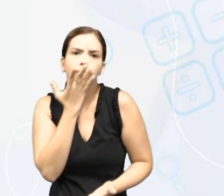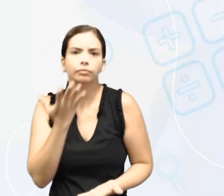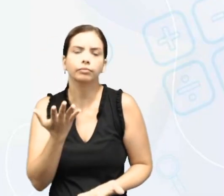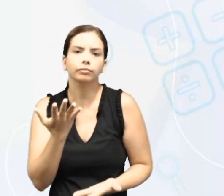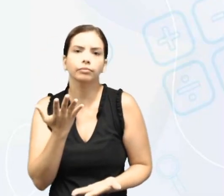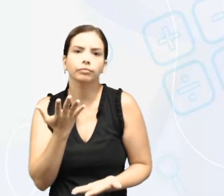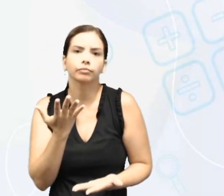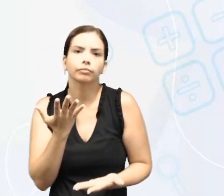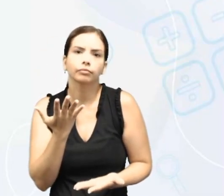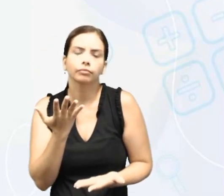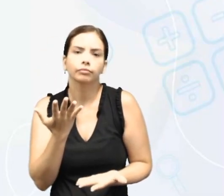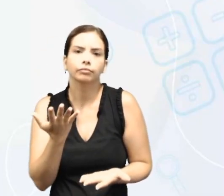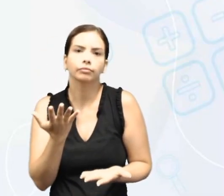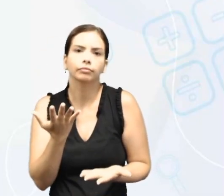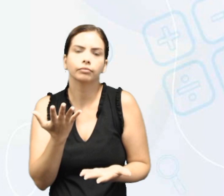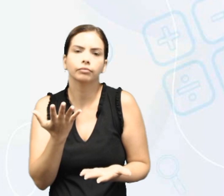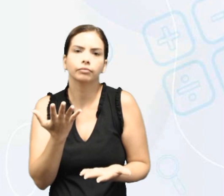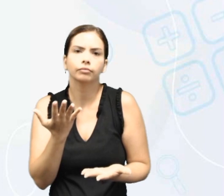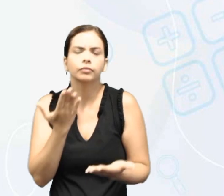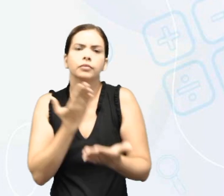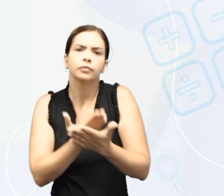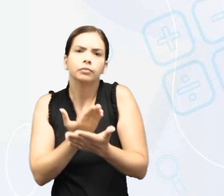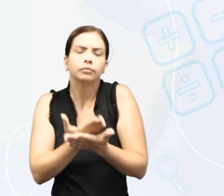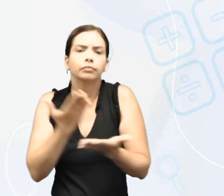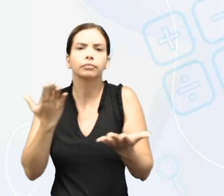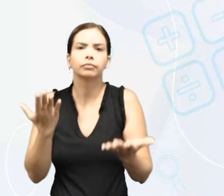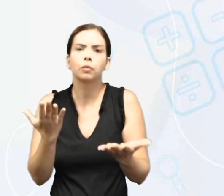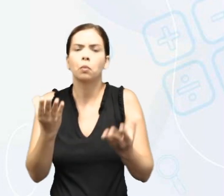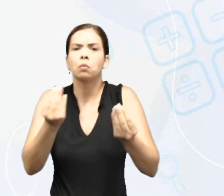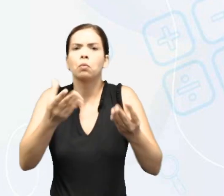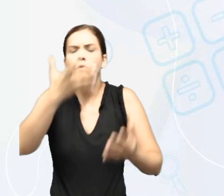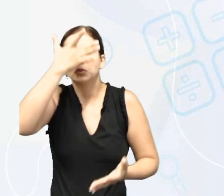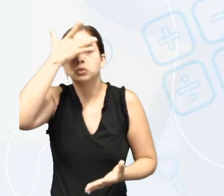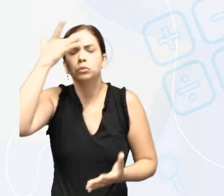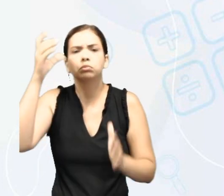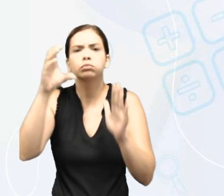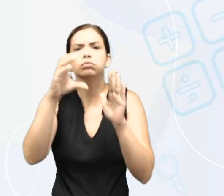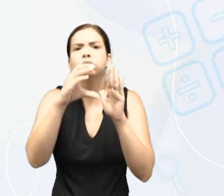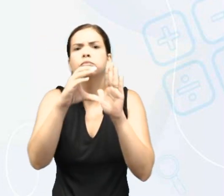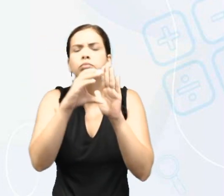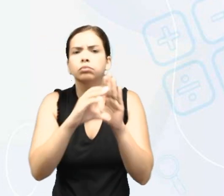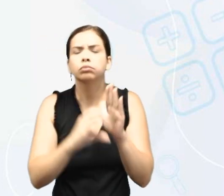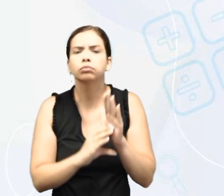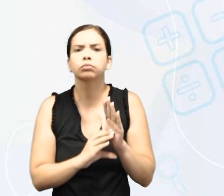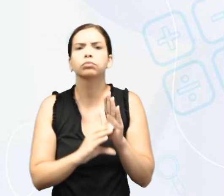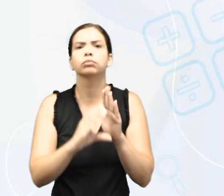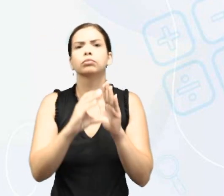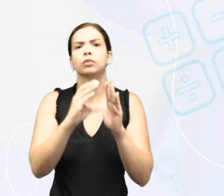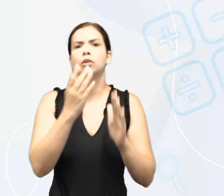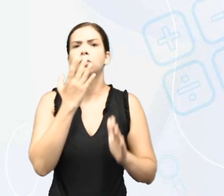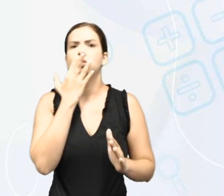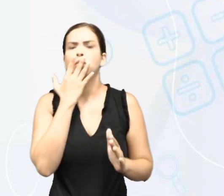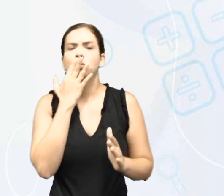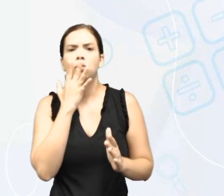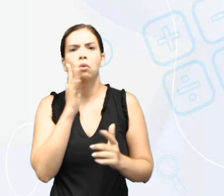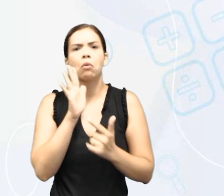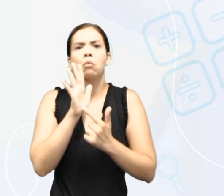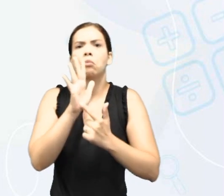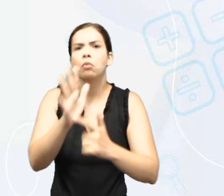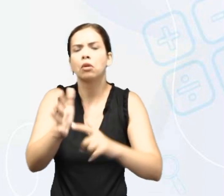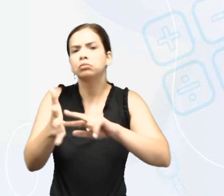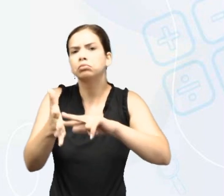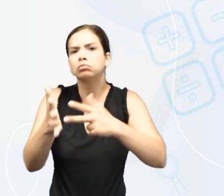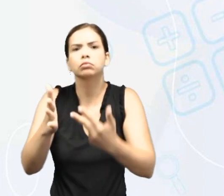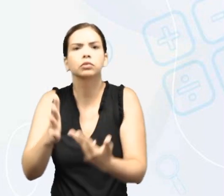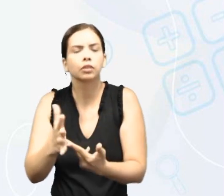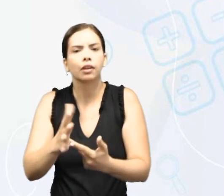certo? Para ter um estudo mais, porque muitas pessoas classificam as cores, né, que elas têm simbologia. Para cada